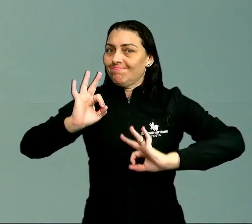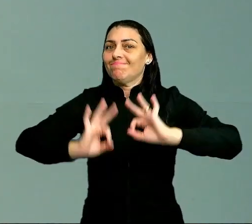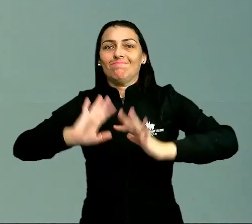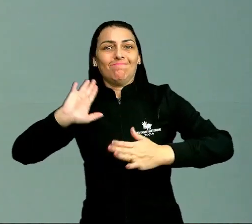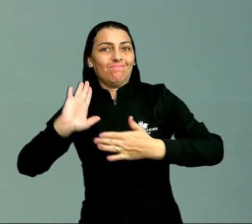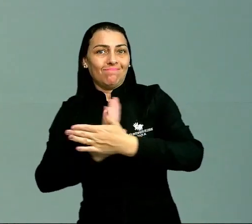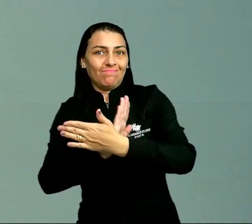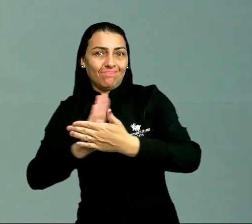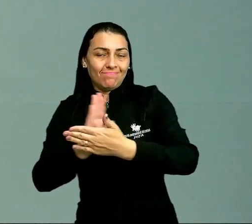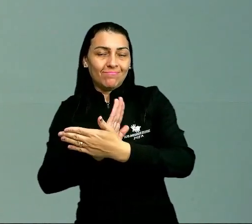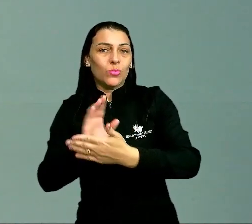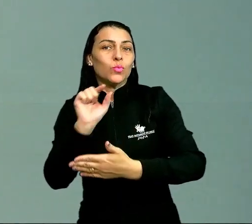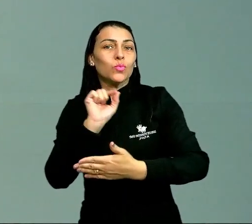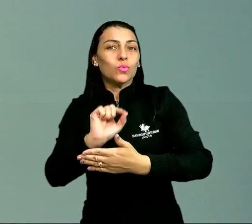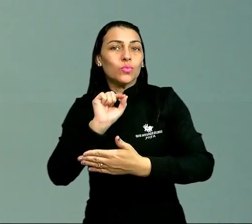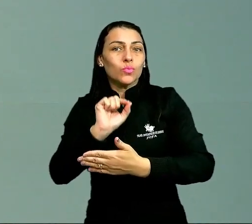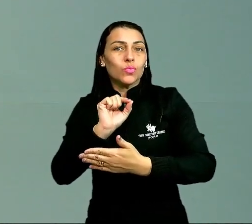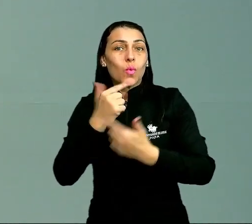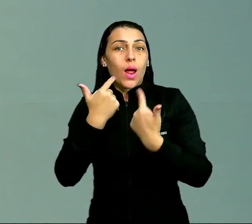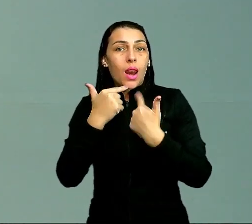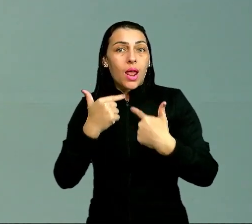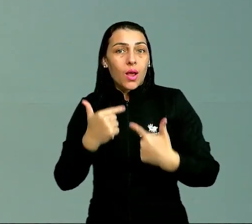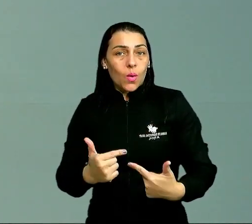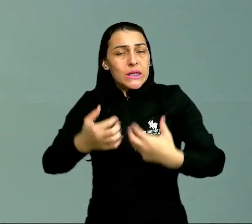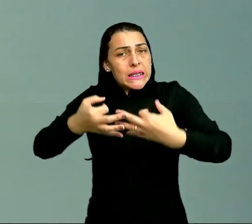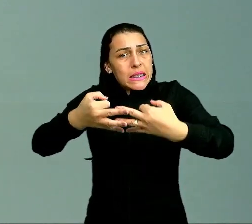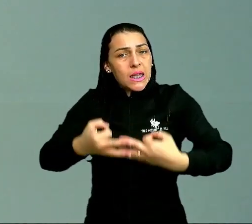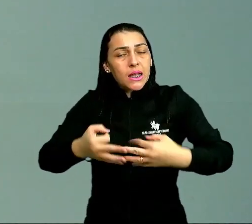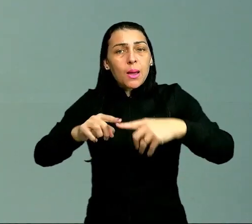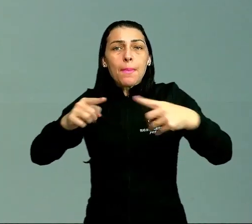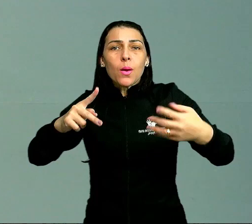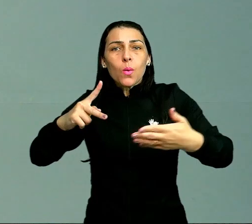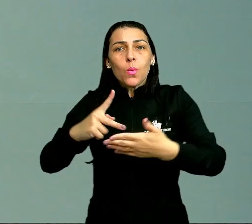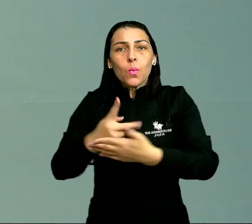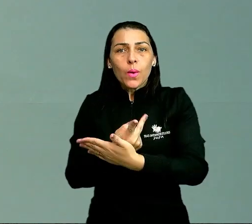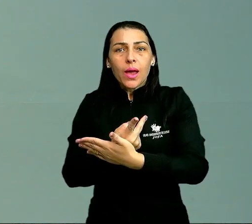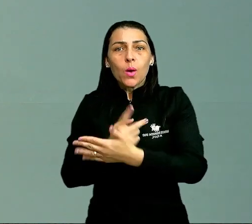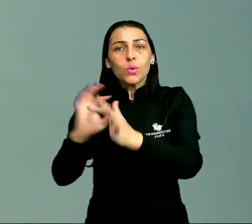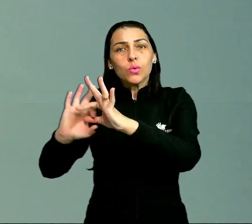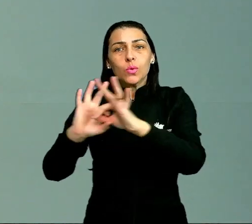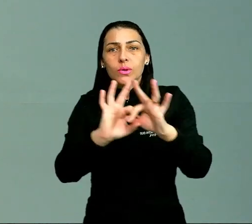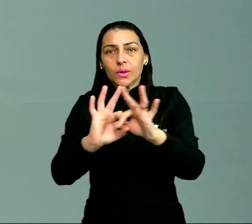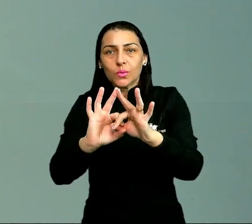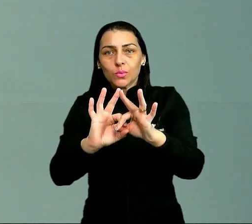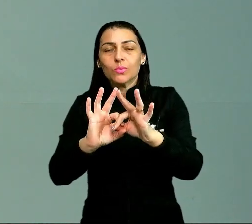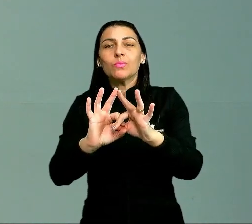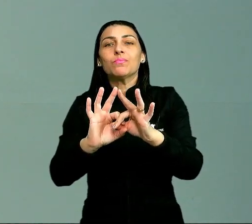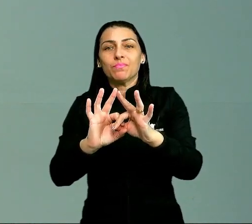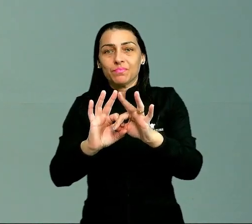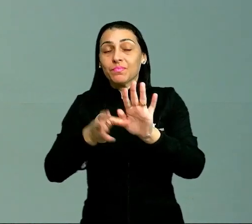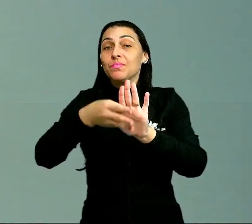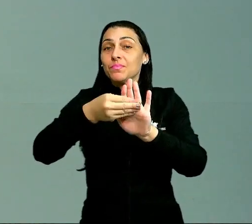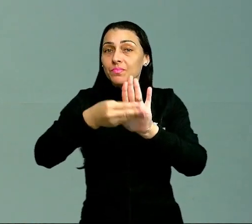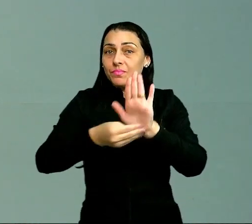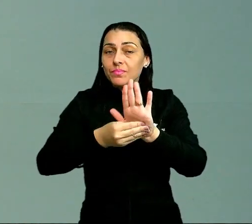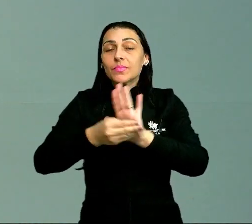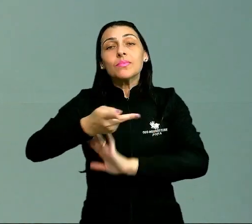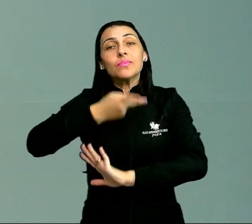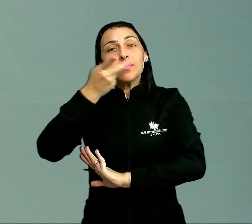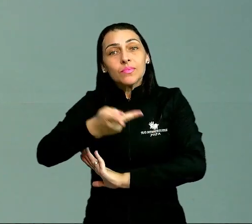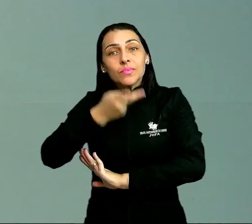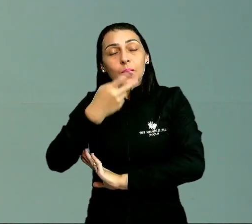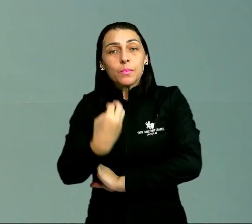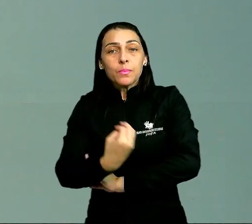vezes, na maioria das vezes, com a linguagem correta, mas com erro de conteúdo. Então, as falácias